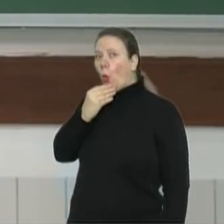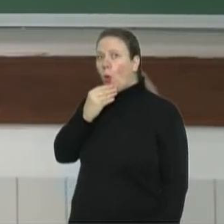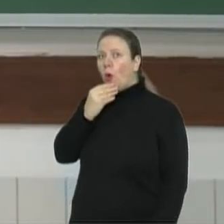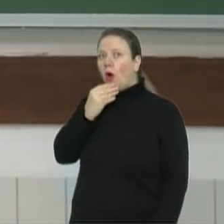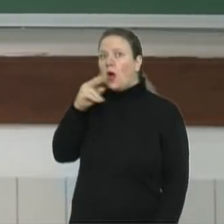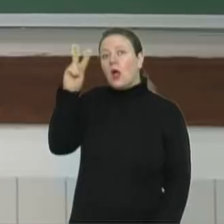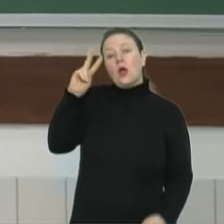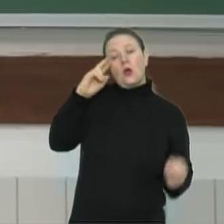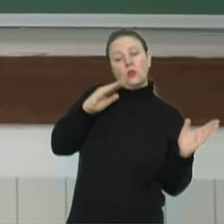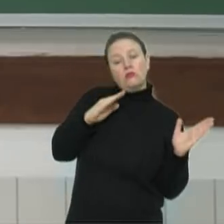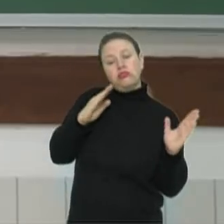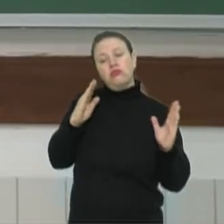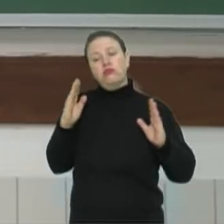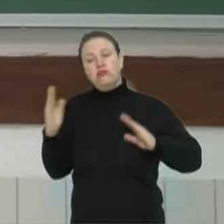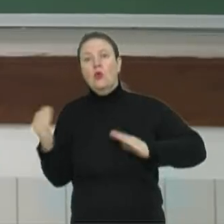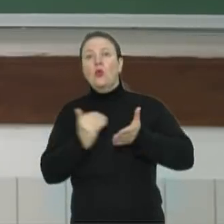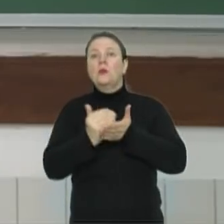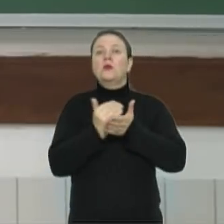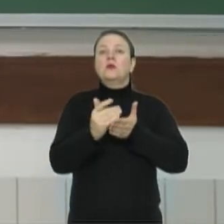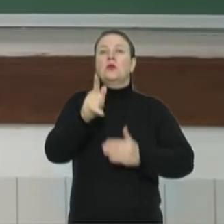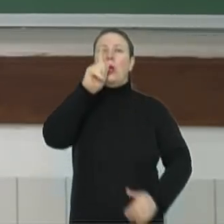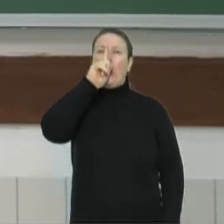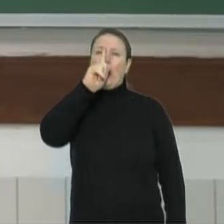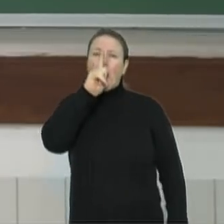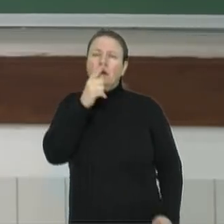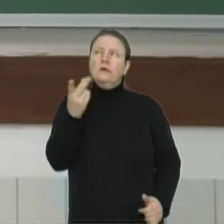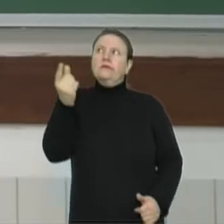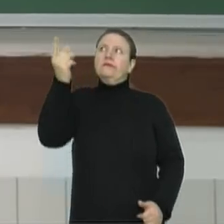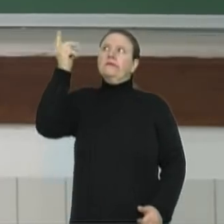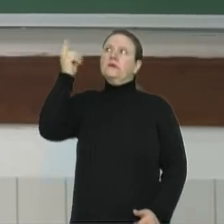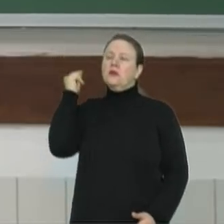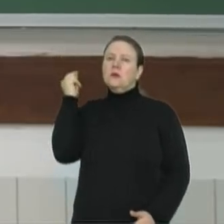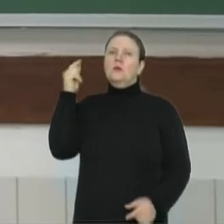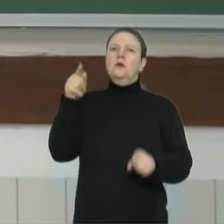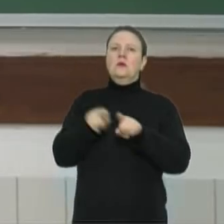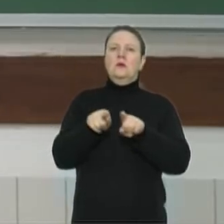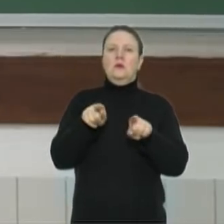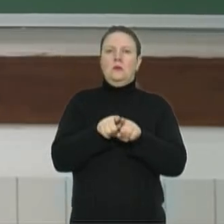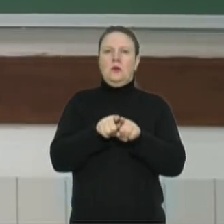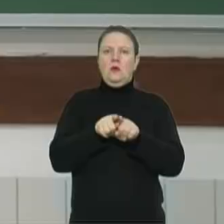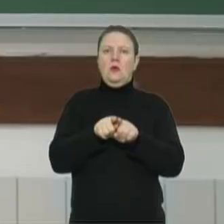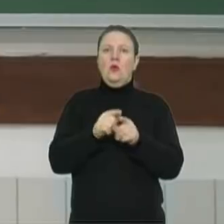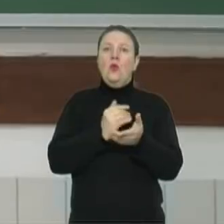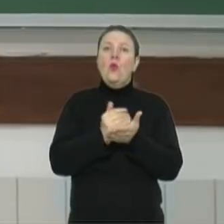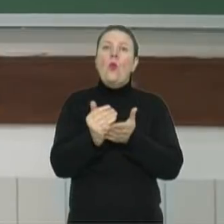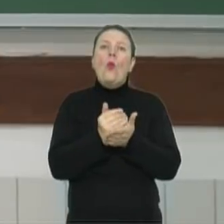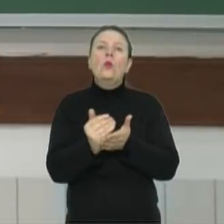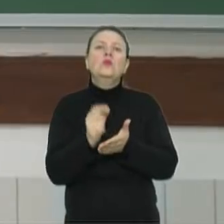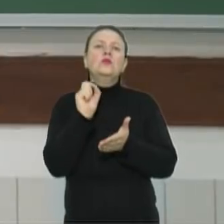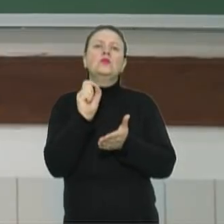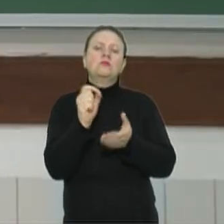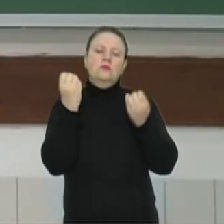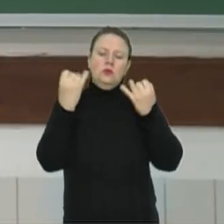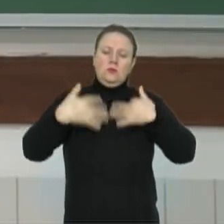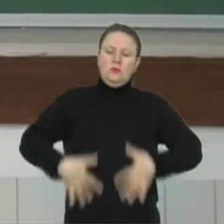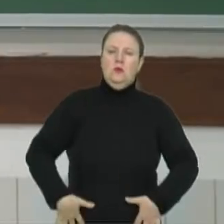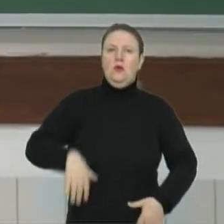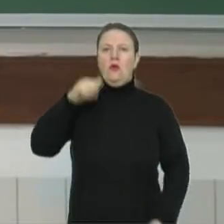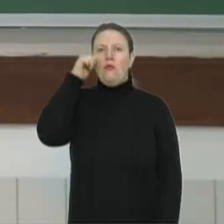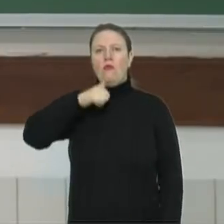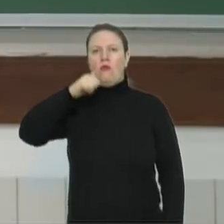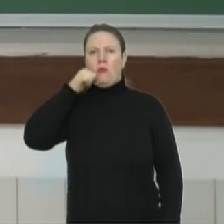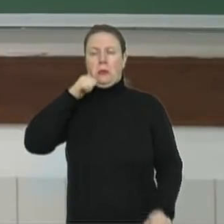vai justamente trazer vários exemplos históricos, desde lá da filosofia de Aristóteles, que coloca realmente a mulher, ou tenta justificar, né,